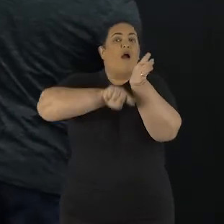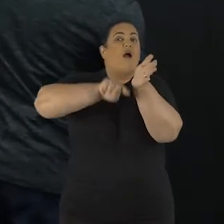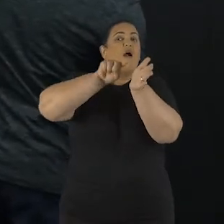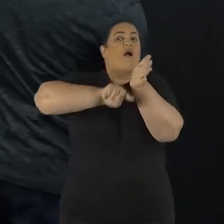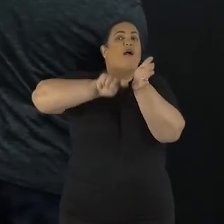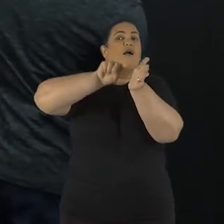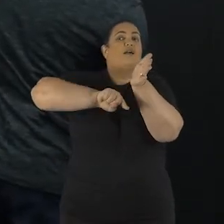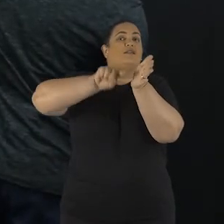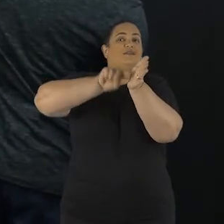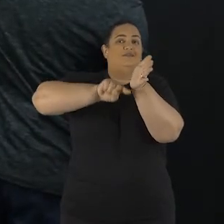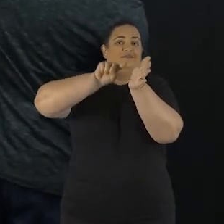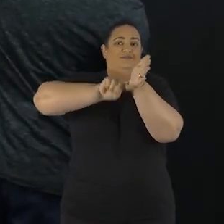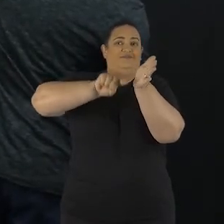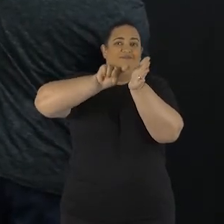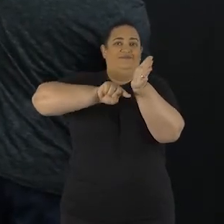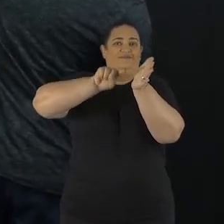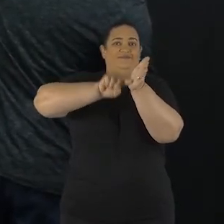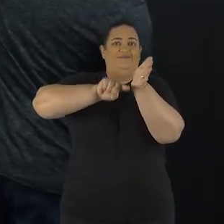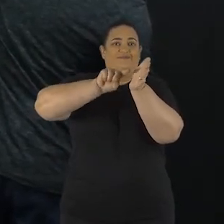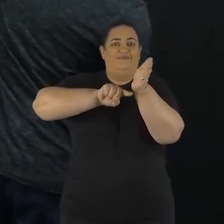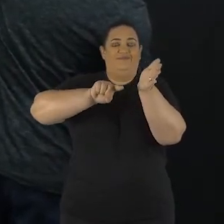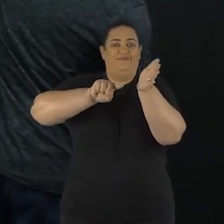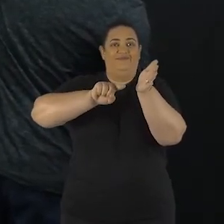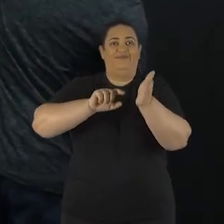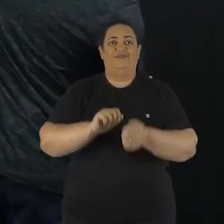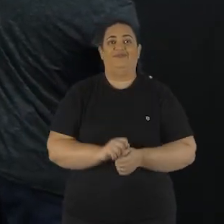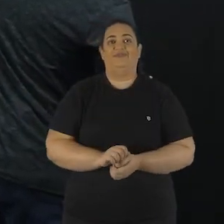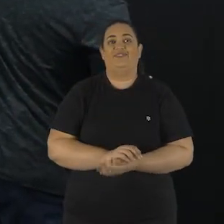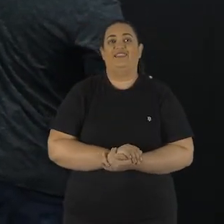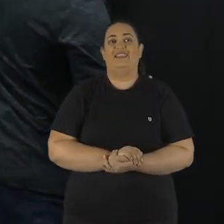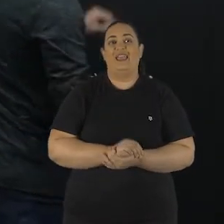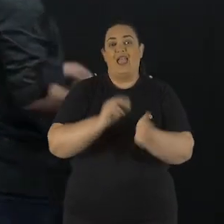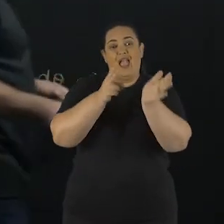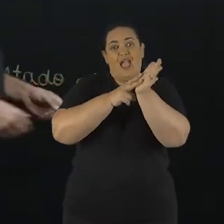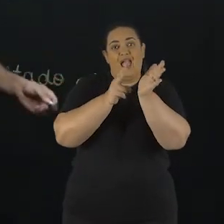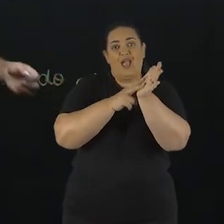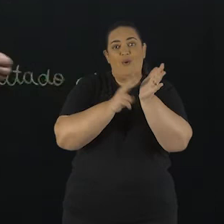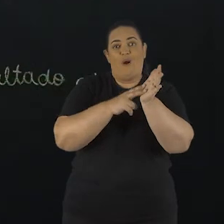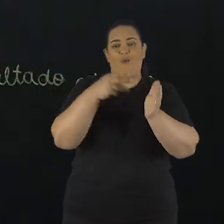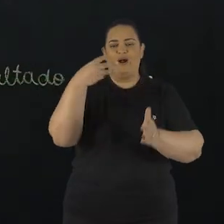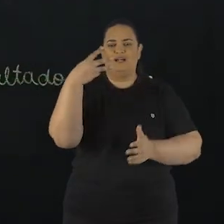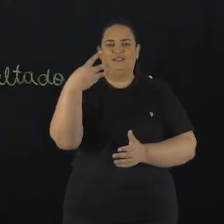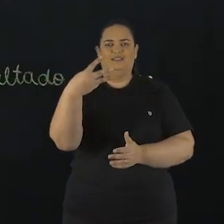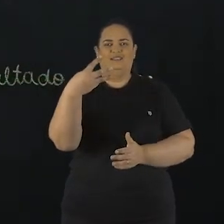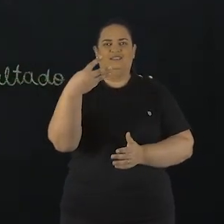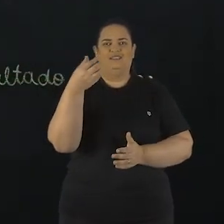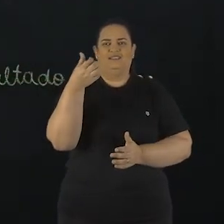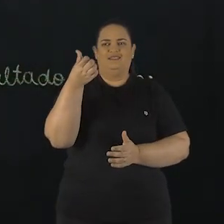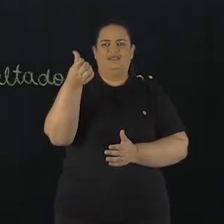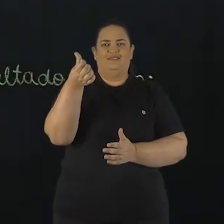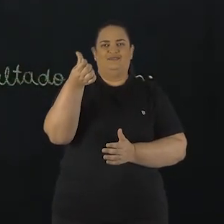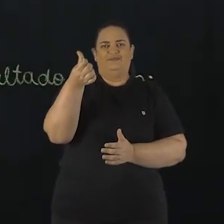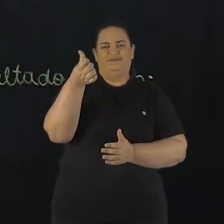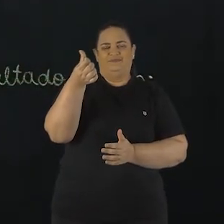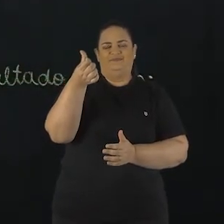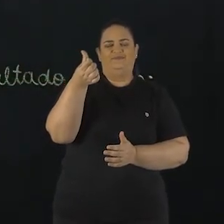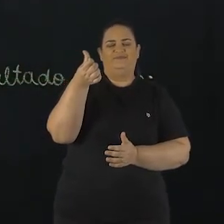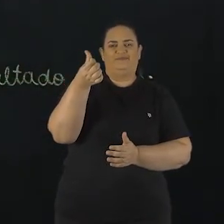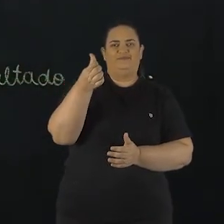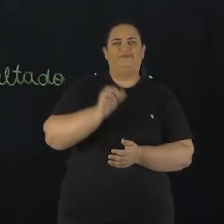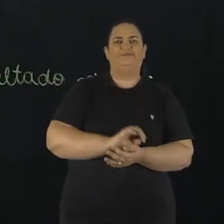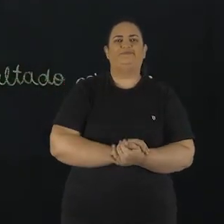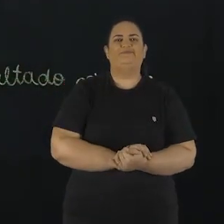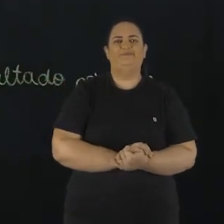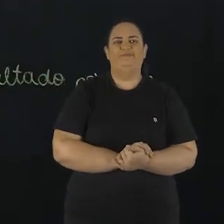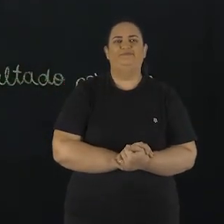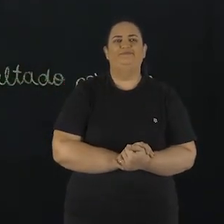aqui são 209. Ao resolvermos essa subtração, a gente vai achar como resultado